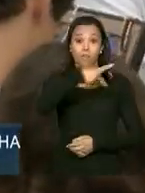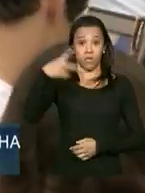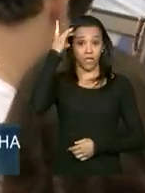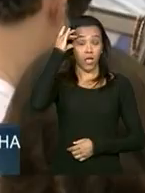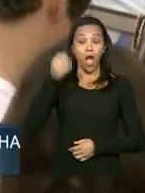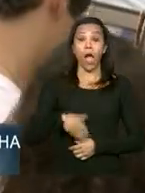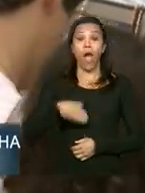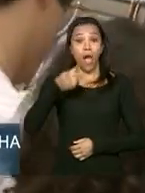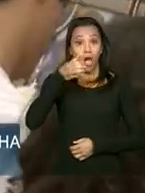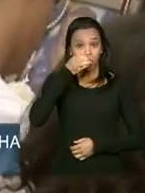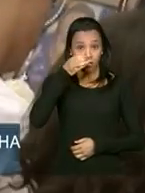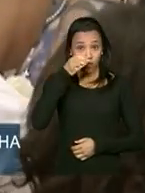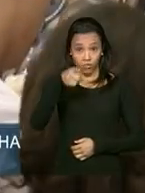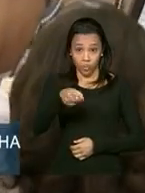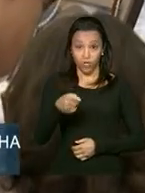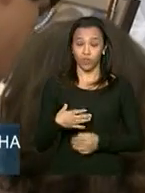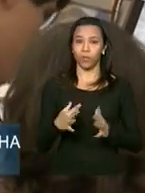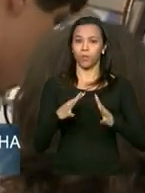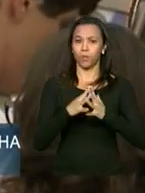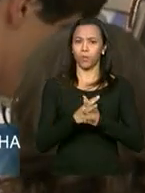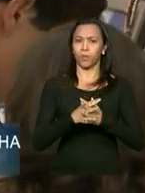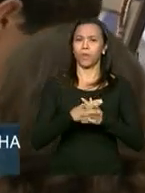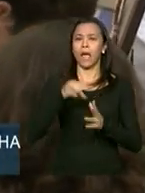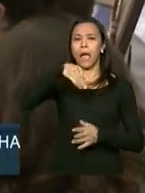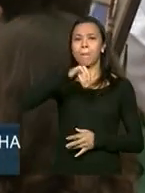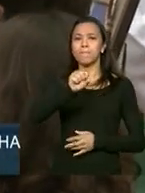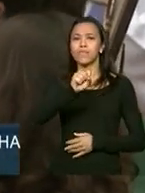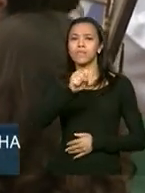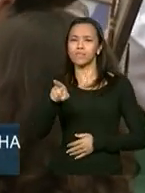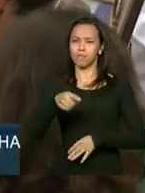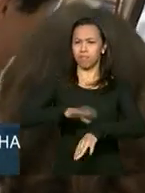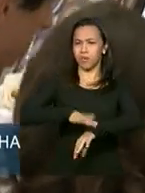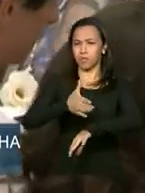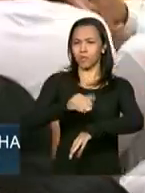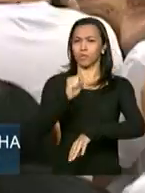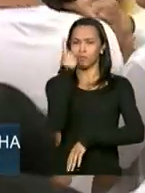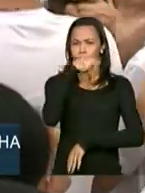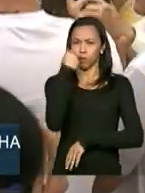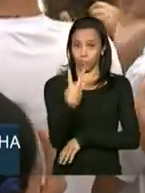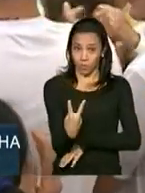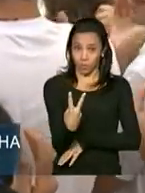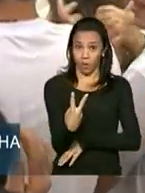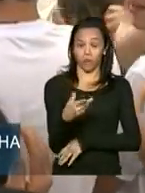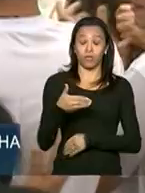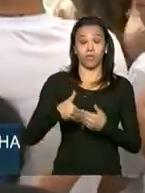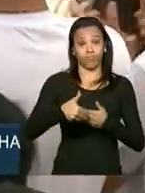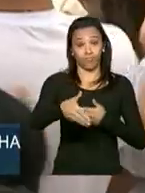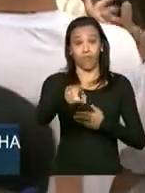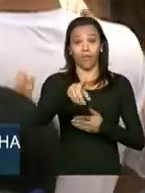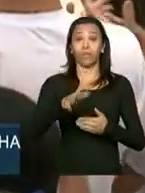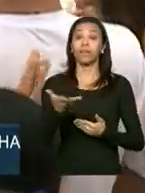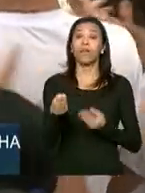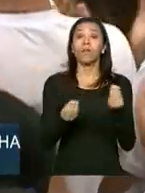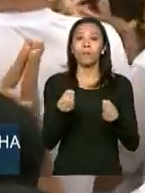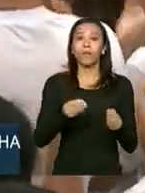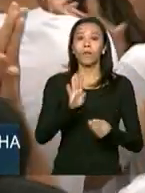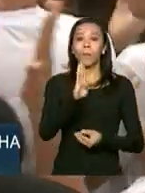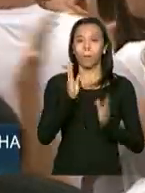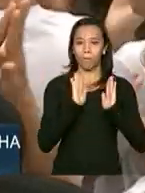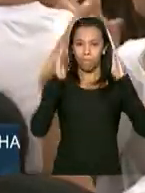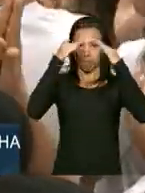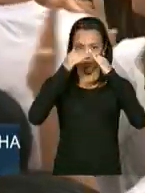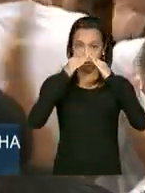assistiu à missa campal de corpo presente, com duração de aproximadamente 2 horas. A cerimônia foi celebrada pelo bispo